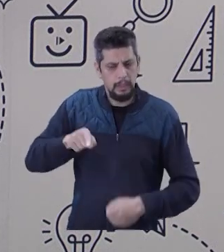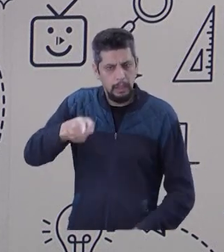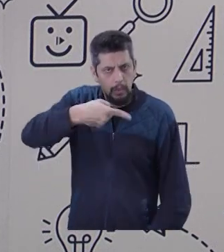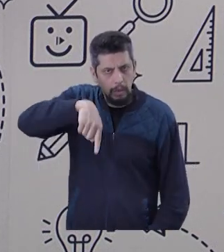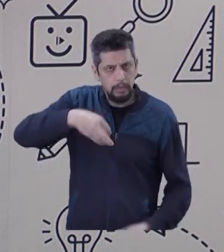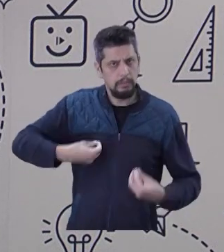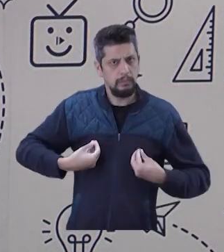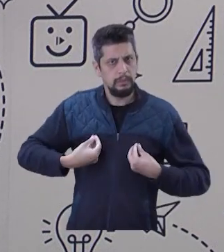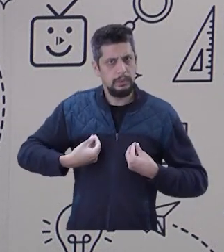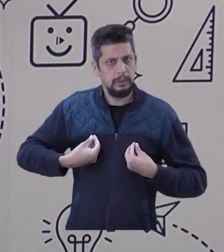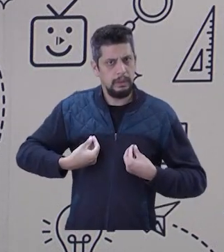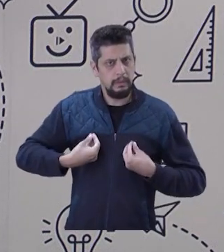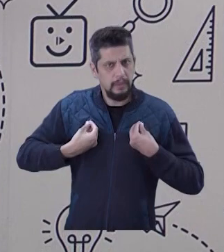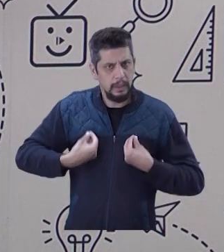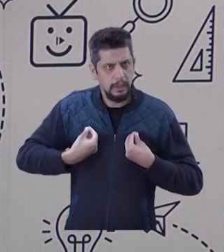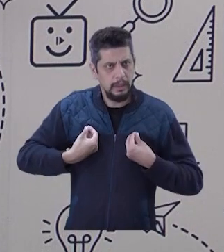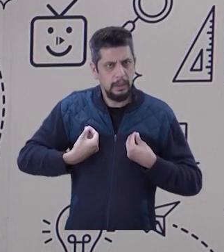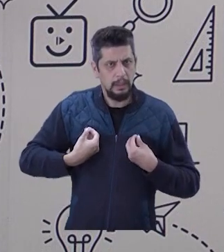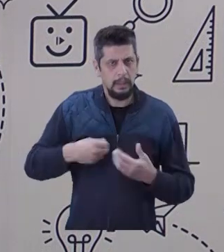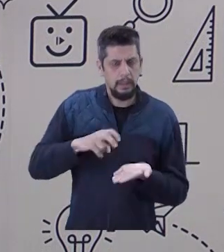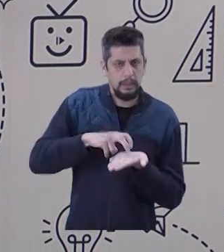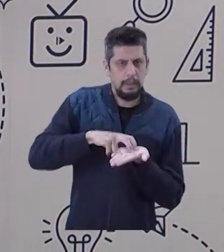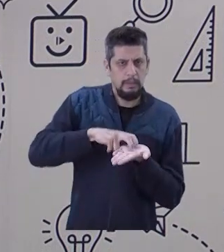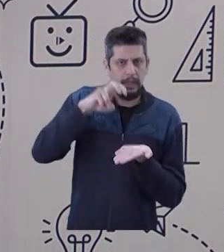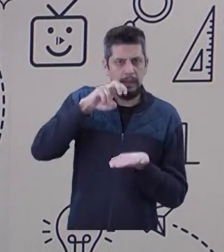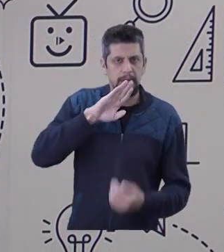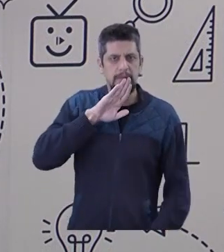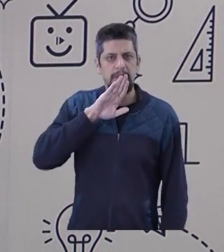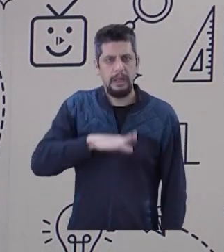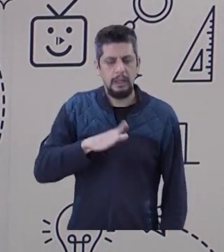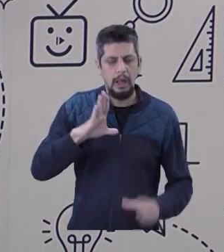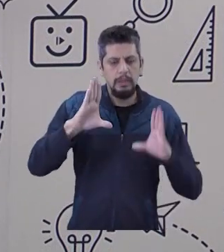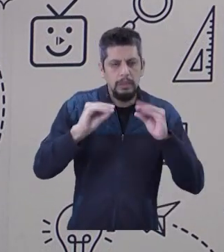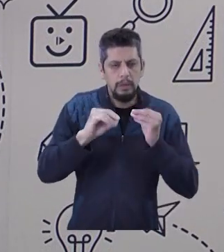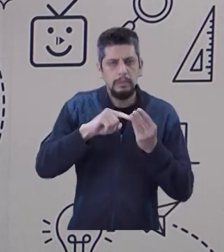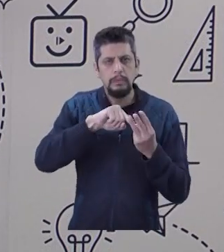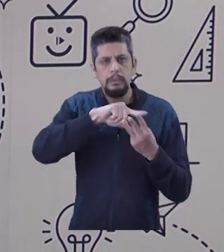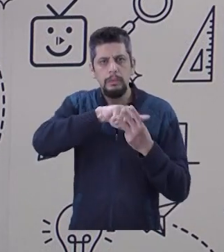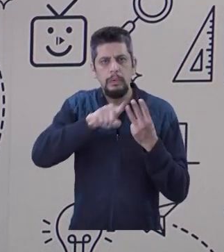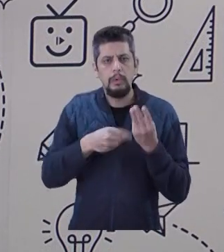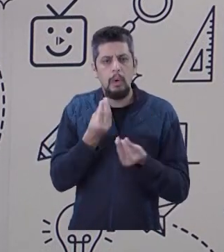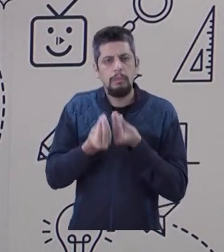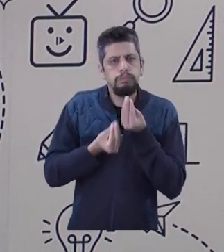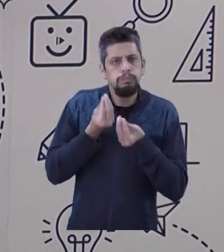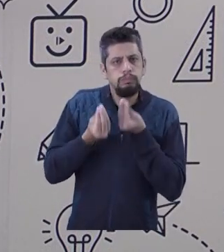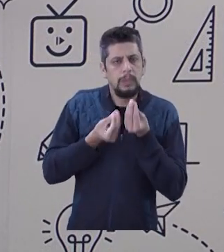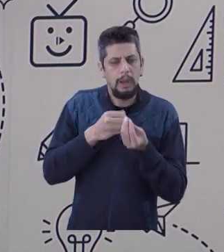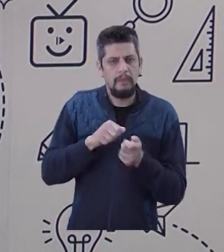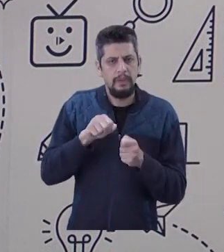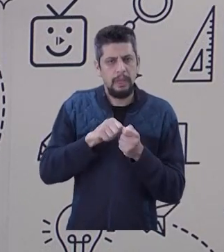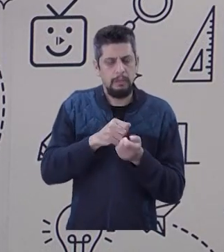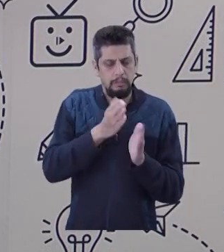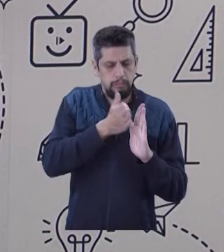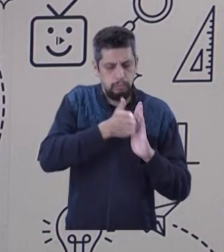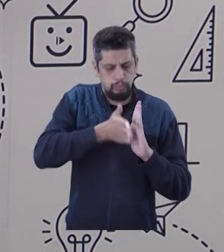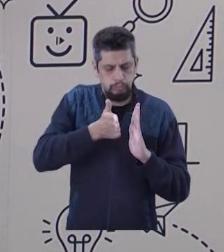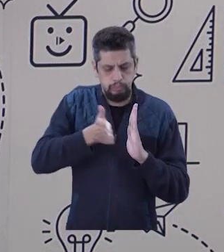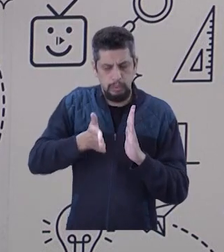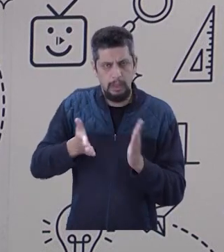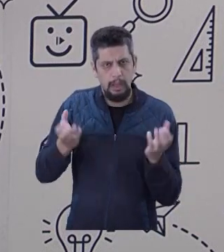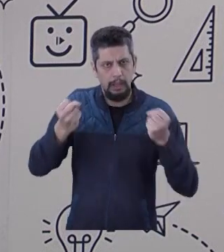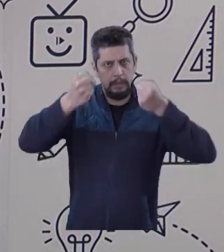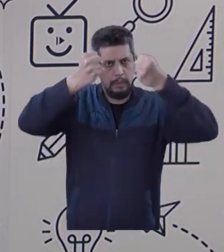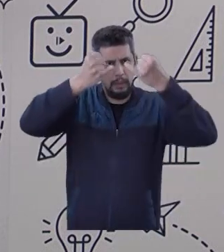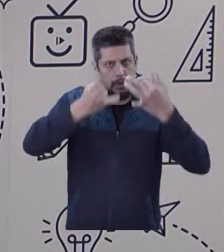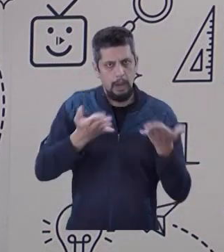nossa vida, professora? Ao longo do dia. É. No período da manhã, isso tarde mesmo. E noite. Uhum. Tá. Como será? A gente fez toda aquela divisão que a gente explicou,